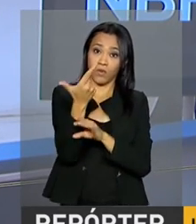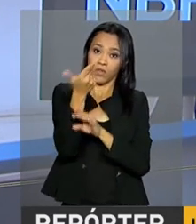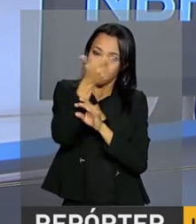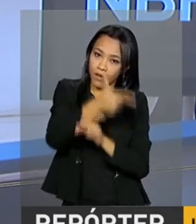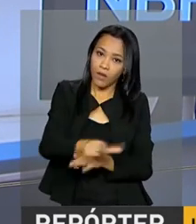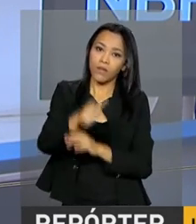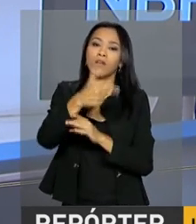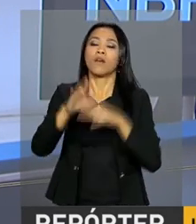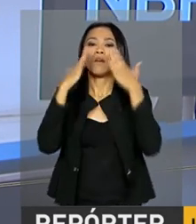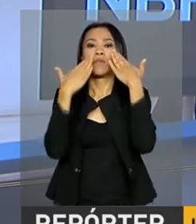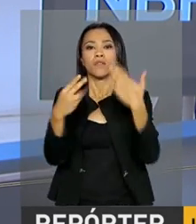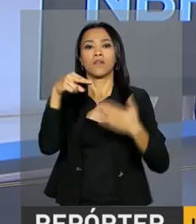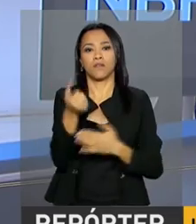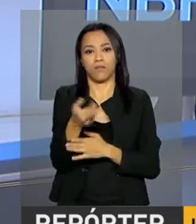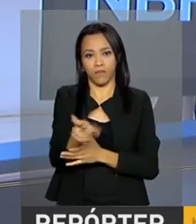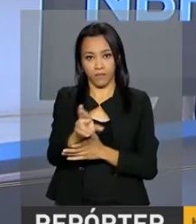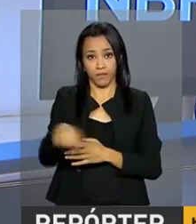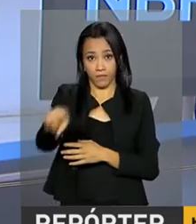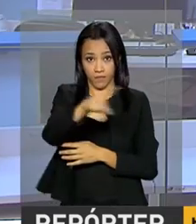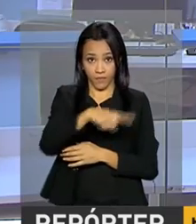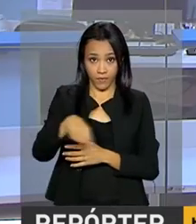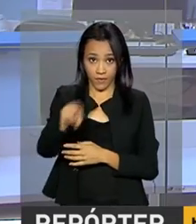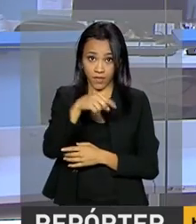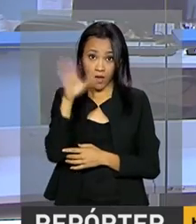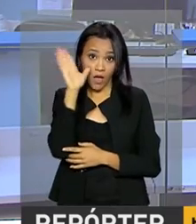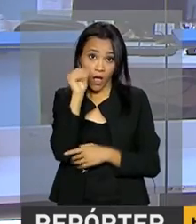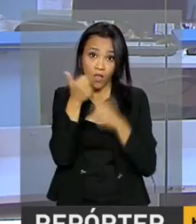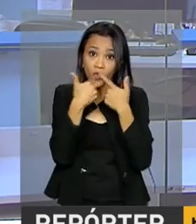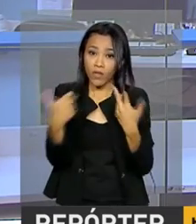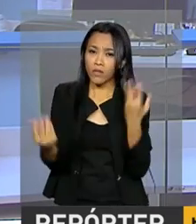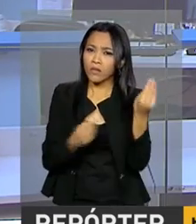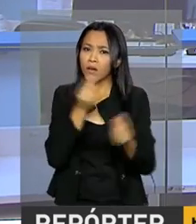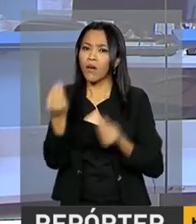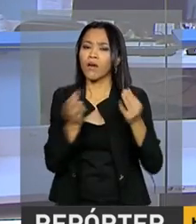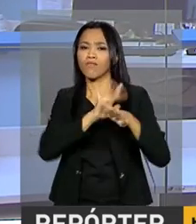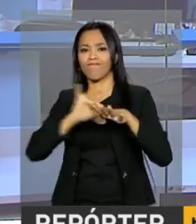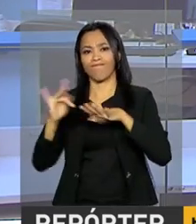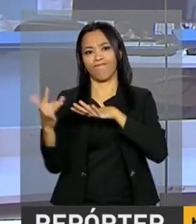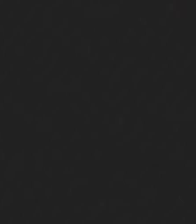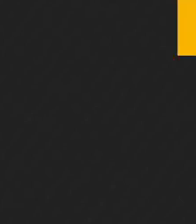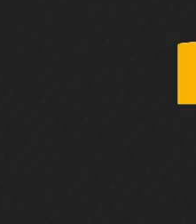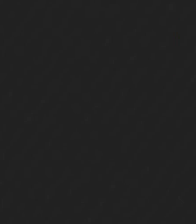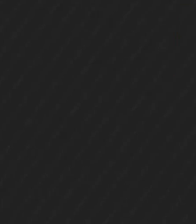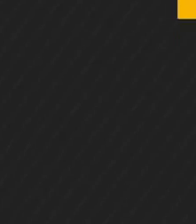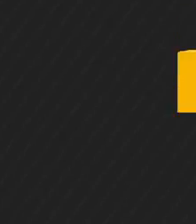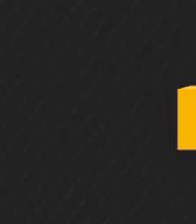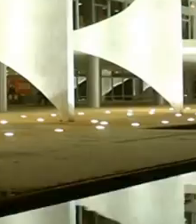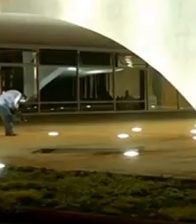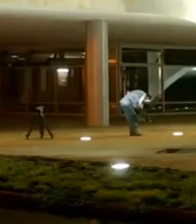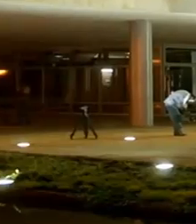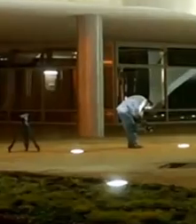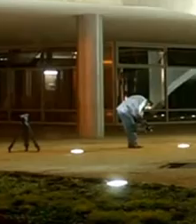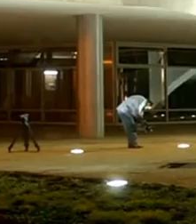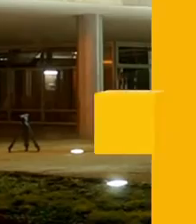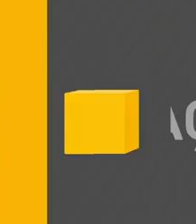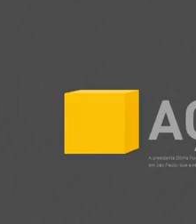próxima edição do Repórter NBR. Acompanhe as novidades também em nossas redes sociais.